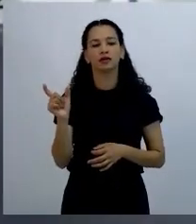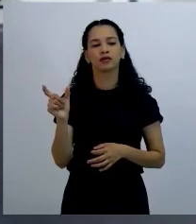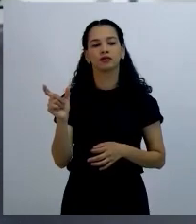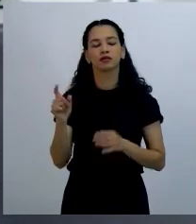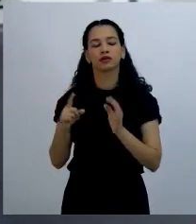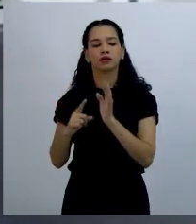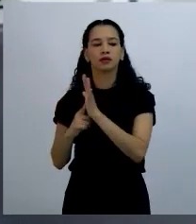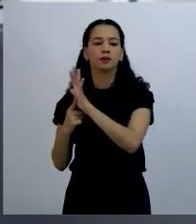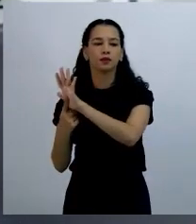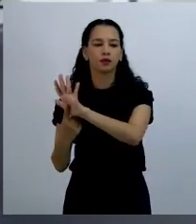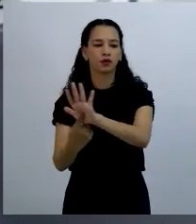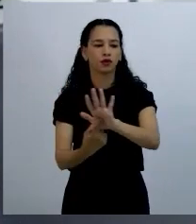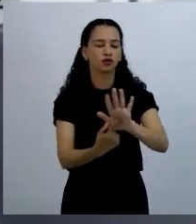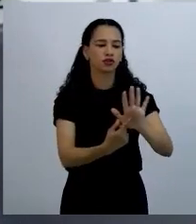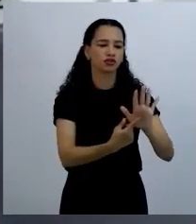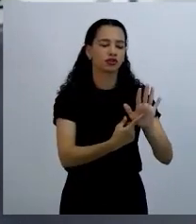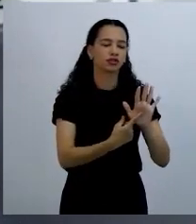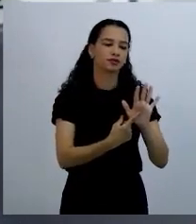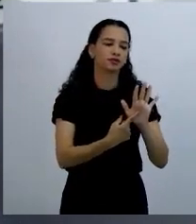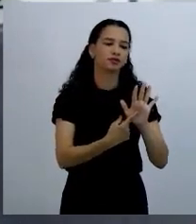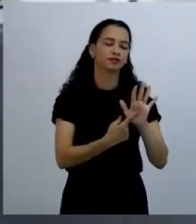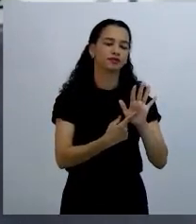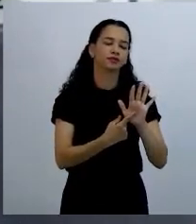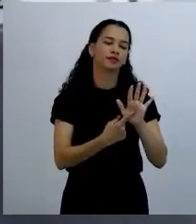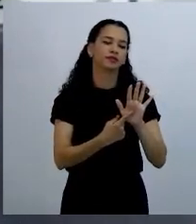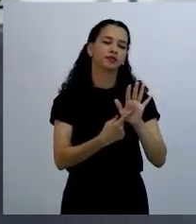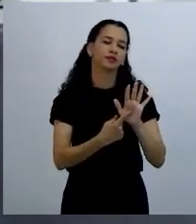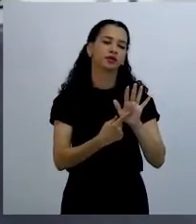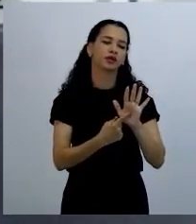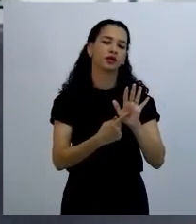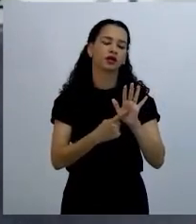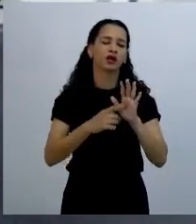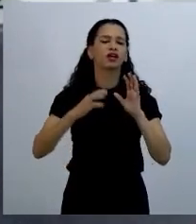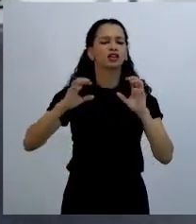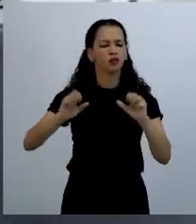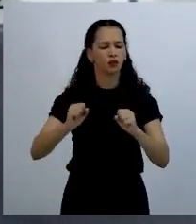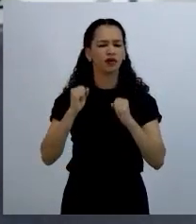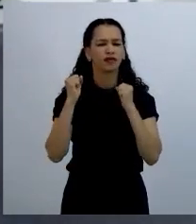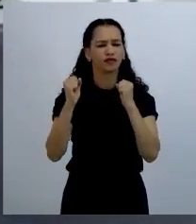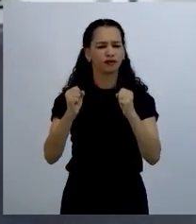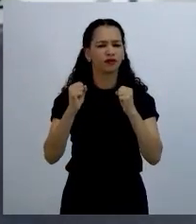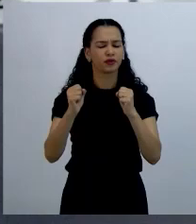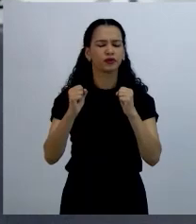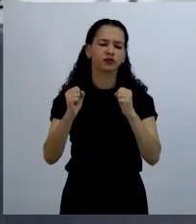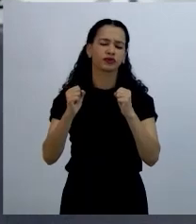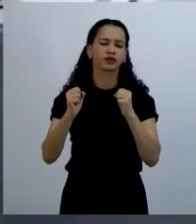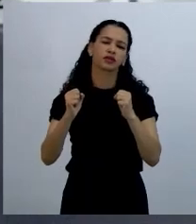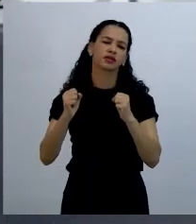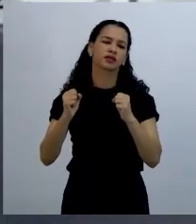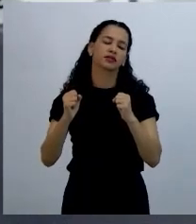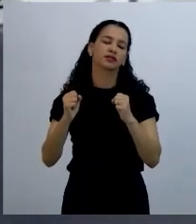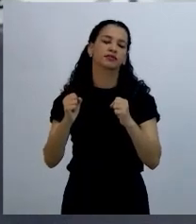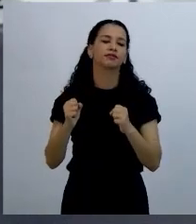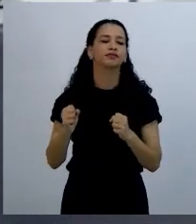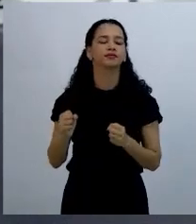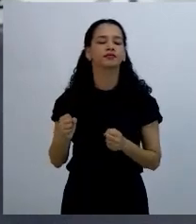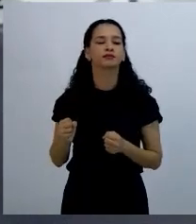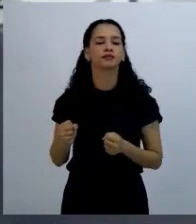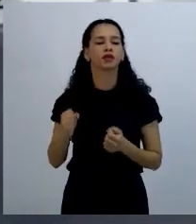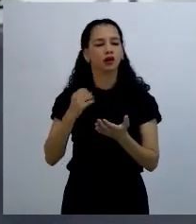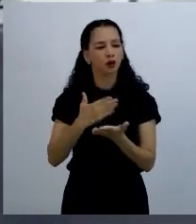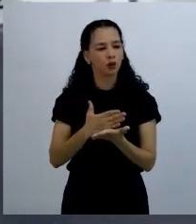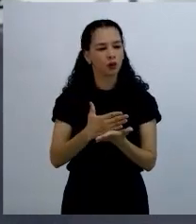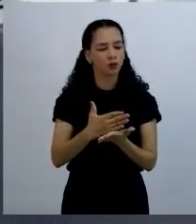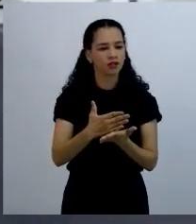uma convicção tão grande e eu comecei a procurar nos textos sagrados outros momentos em que Paulo